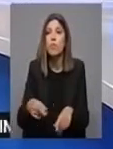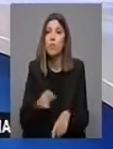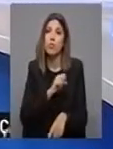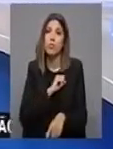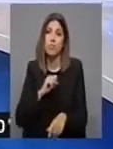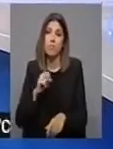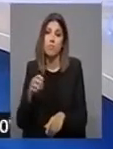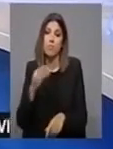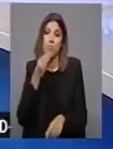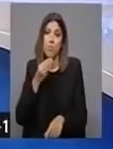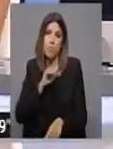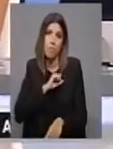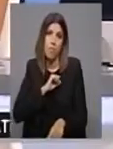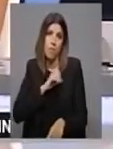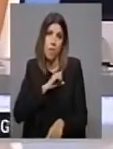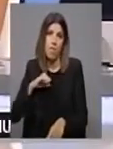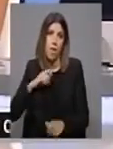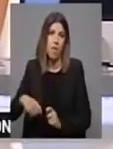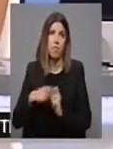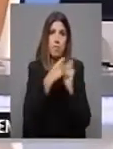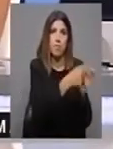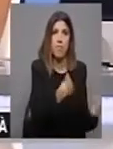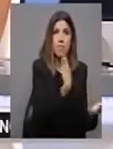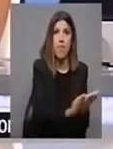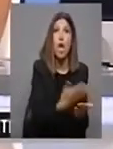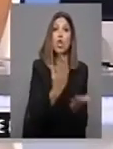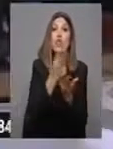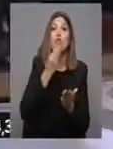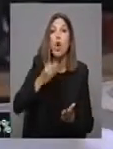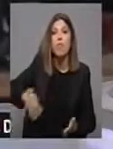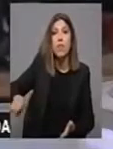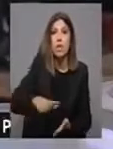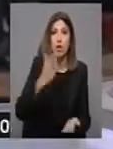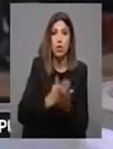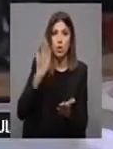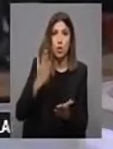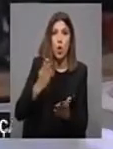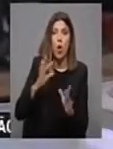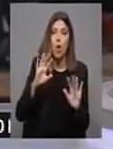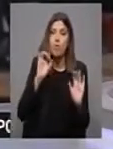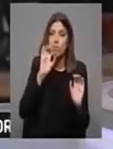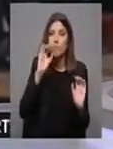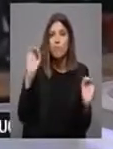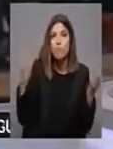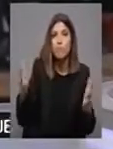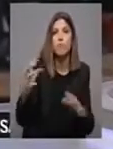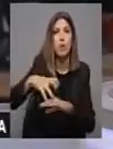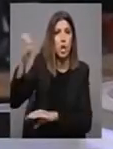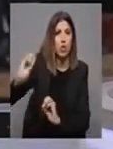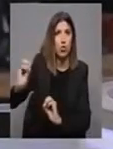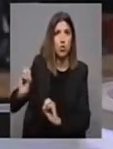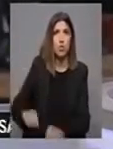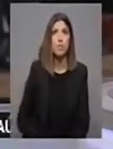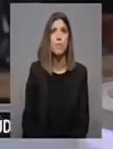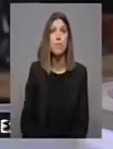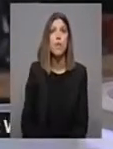ficar claro, estamos a falar aqui de propriedade só de terrenos? Só de terrenos. Estamos a falar de propriedade rústica. Nós, a norte do Tejo, não temos conhecimento dessa